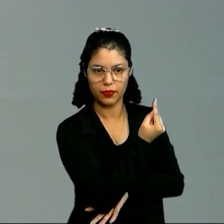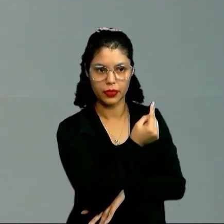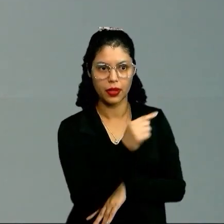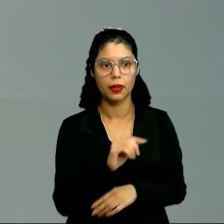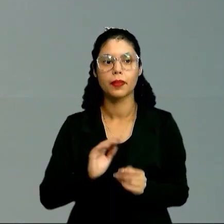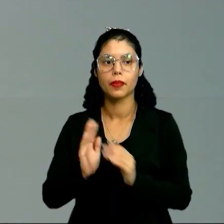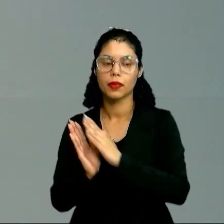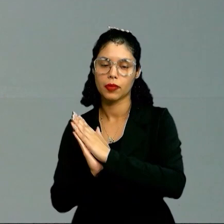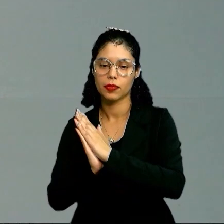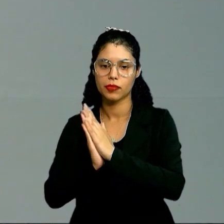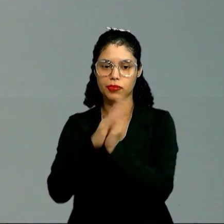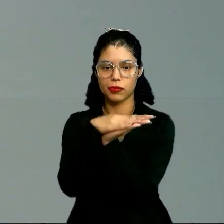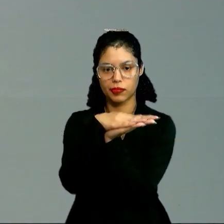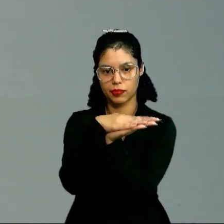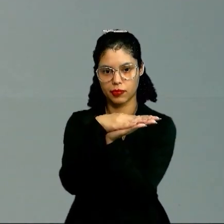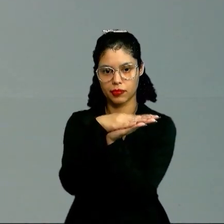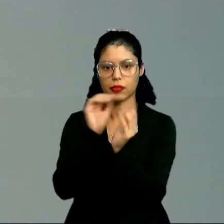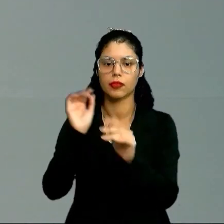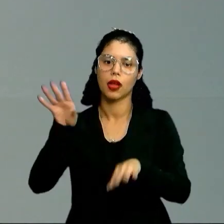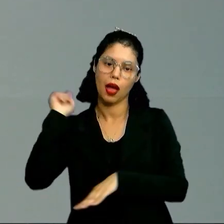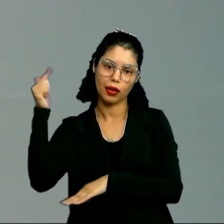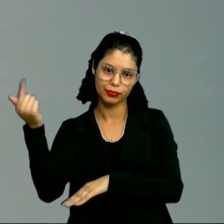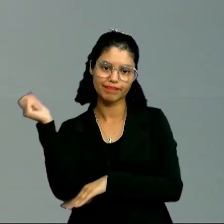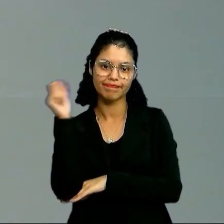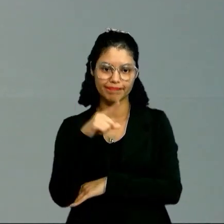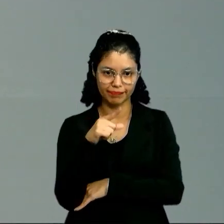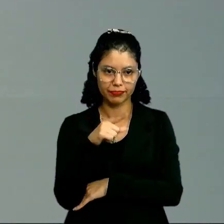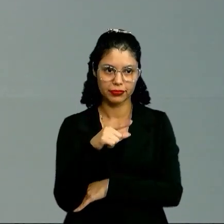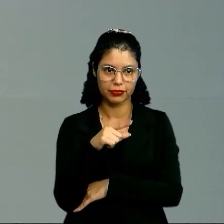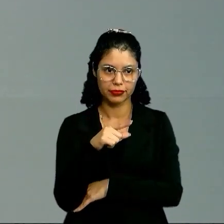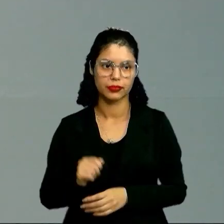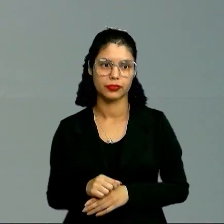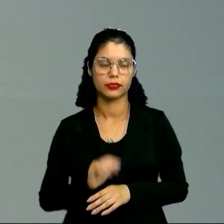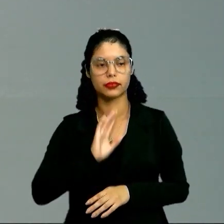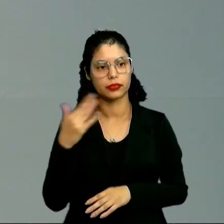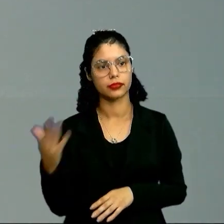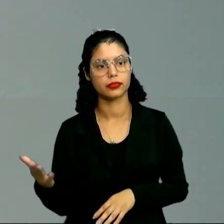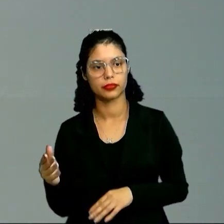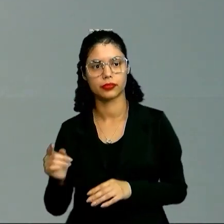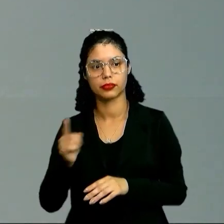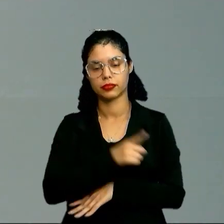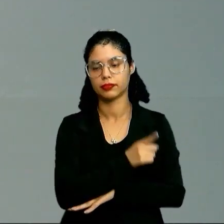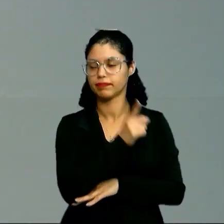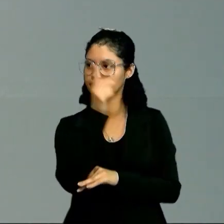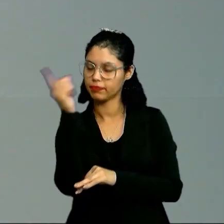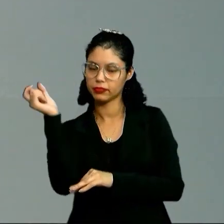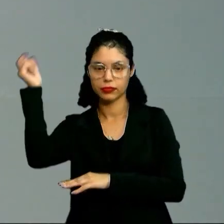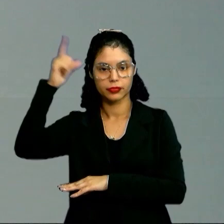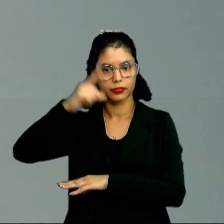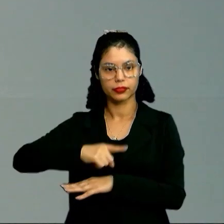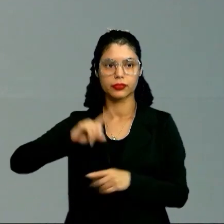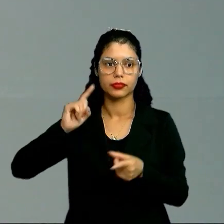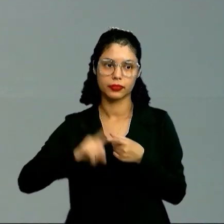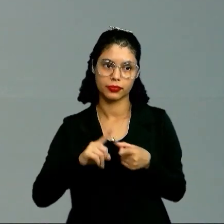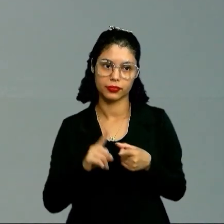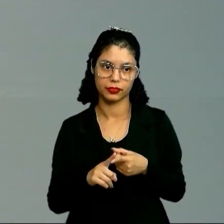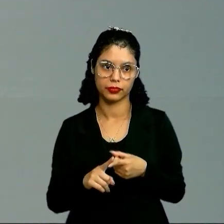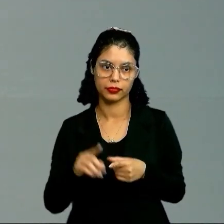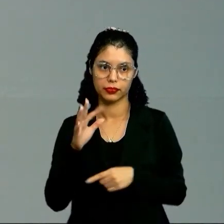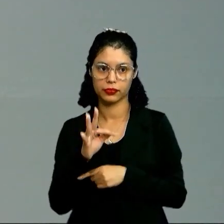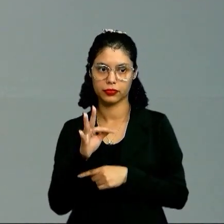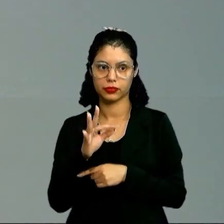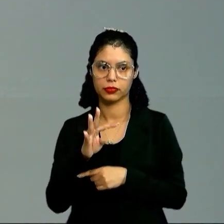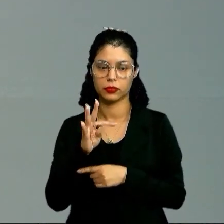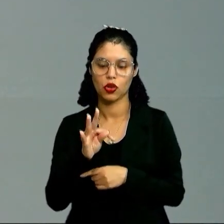a planta se curve em direção à luz. Então, quando ela está se curvando em direção à luz, é